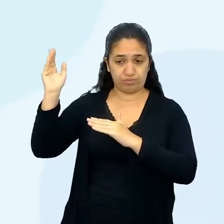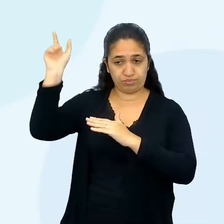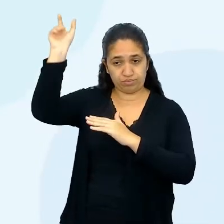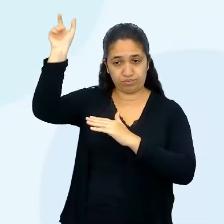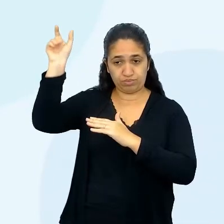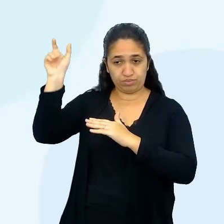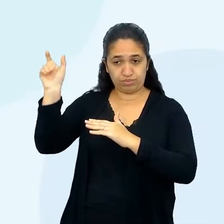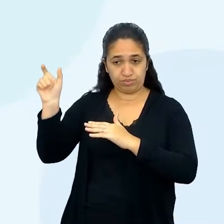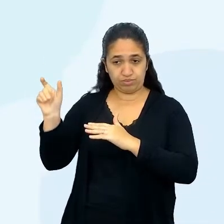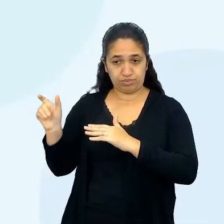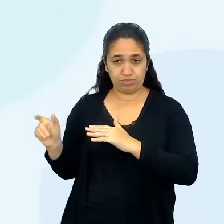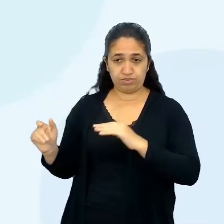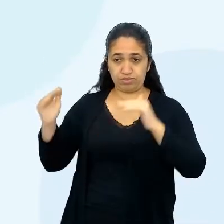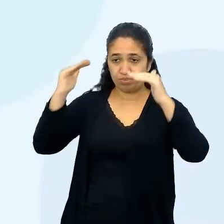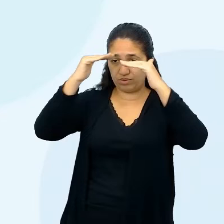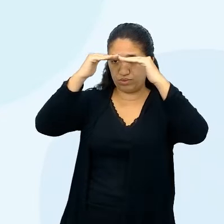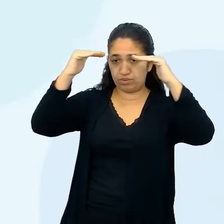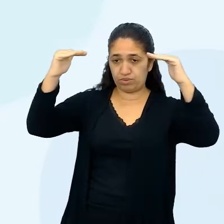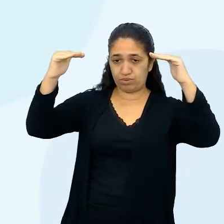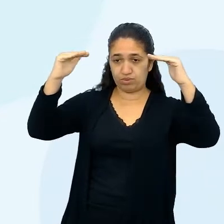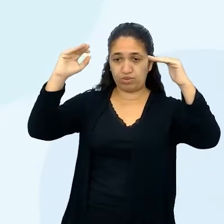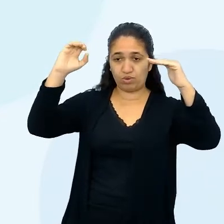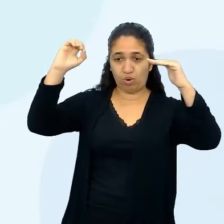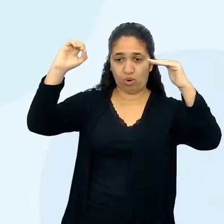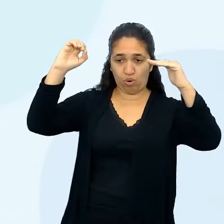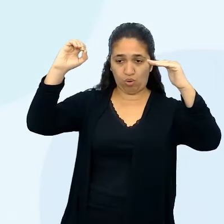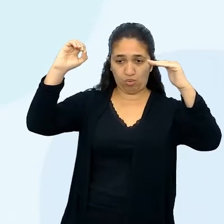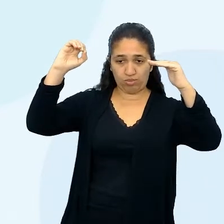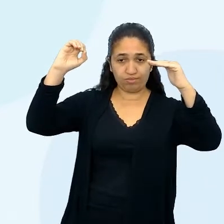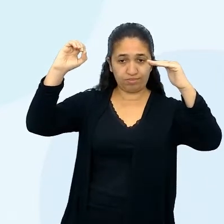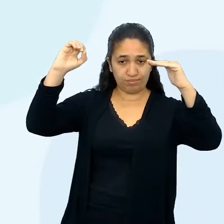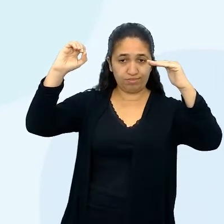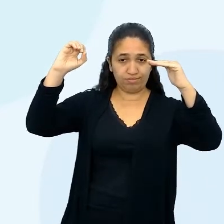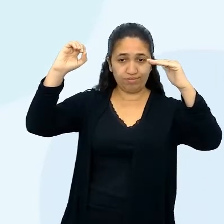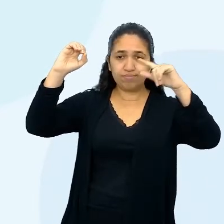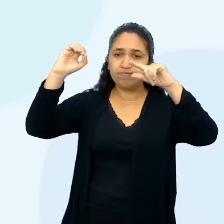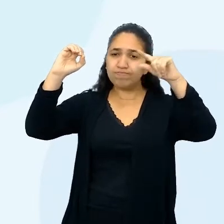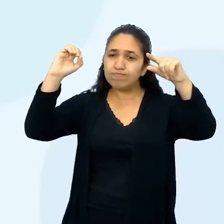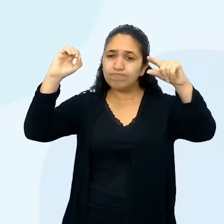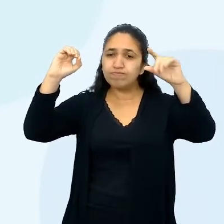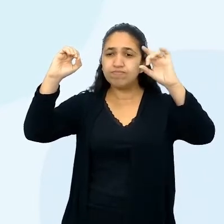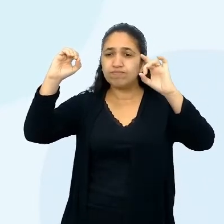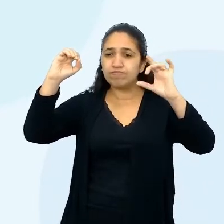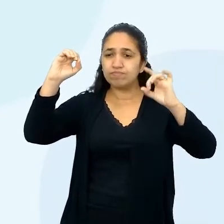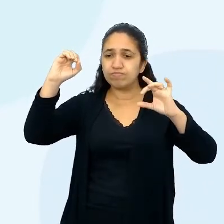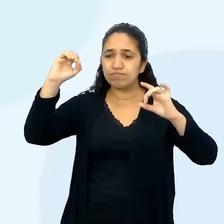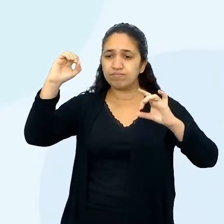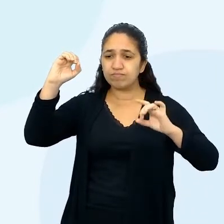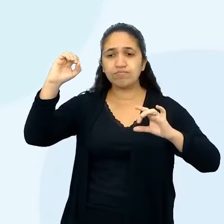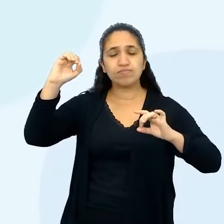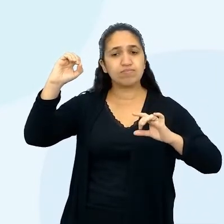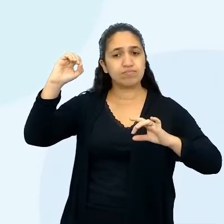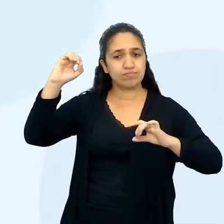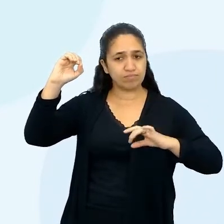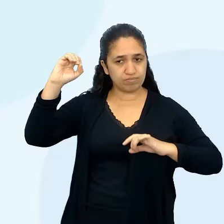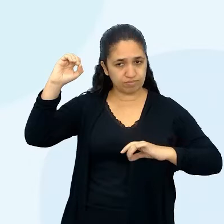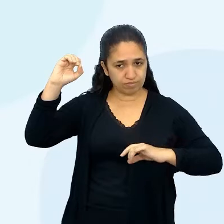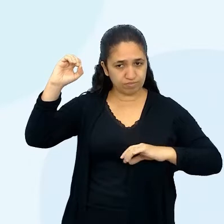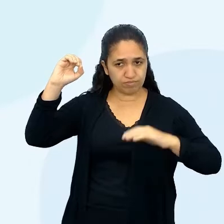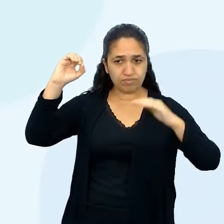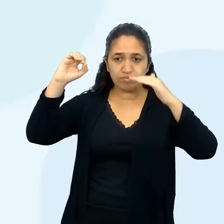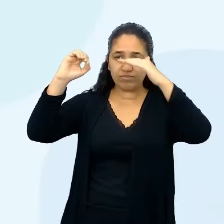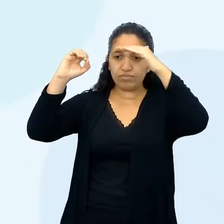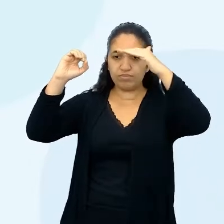a parte lá da superfície nós temos o horizonte O, né, que a gente vai ver cada um nos próximos slides as suas